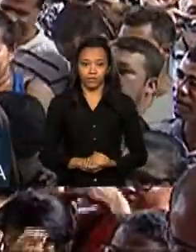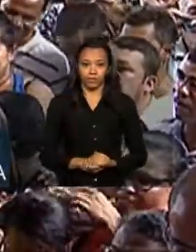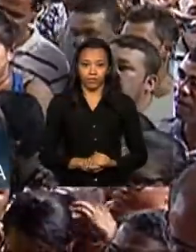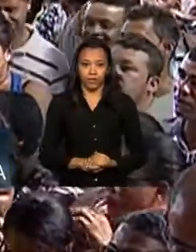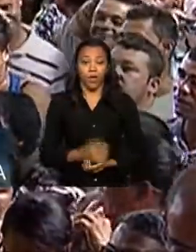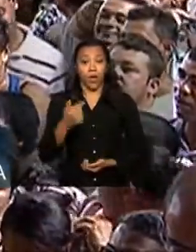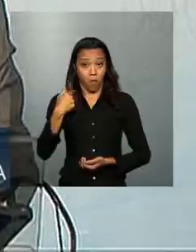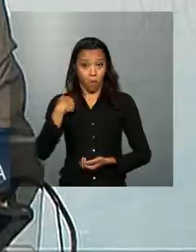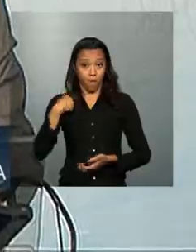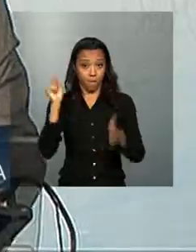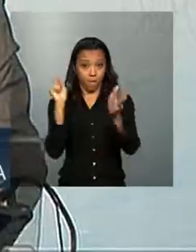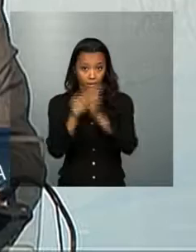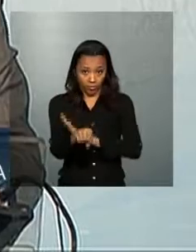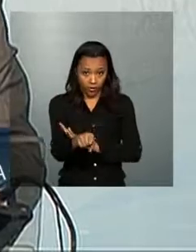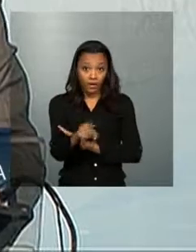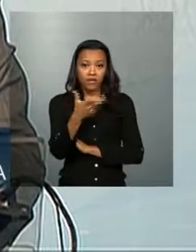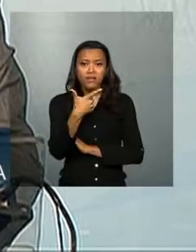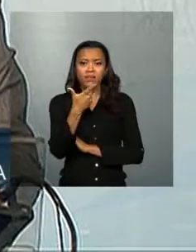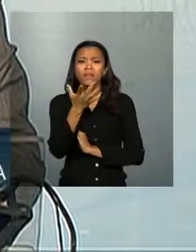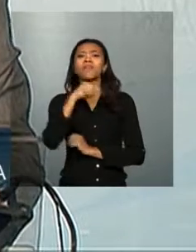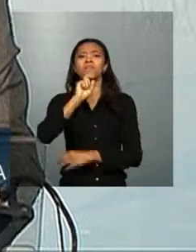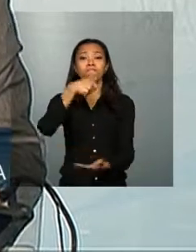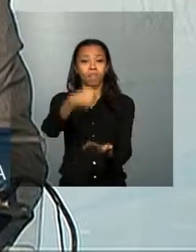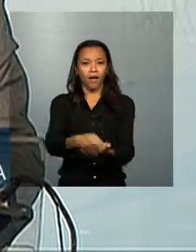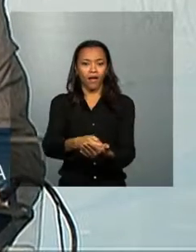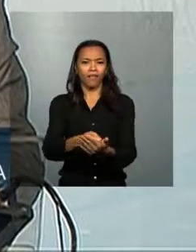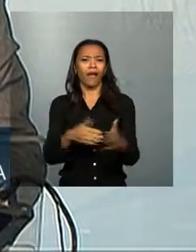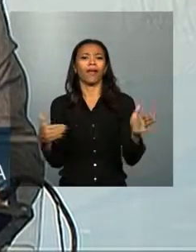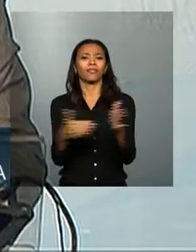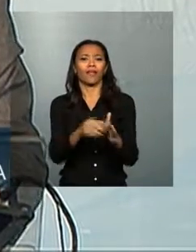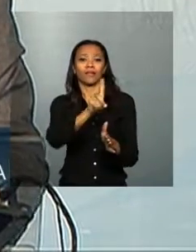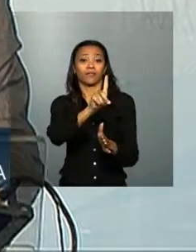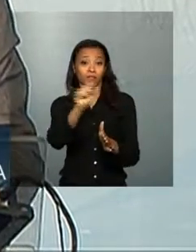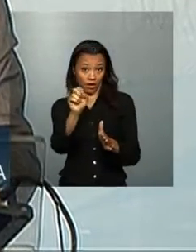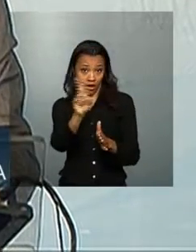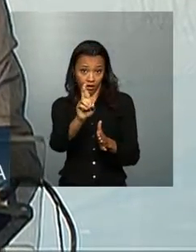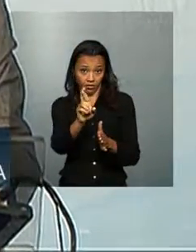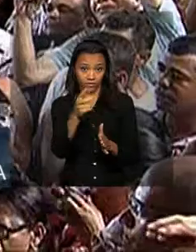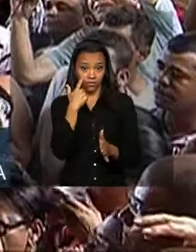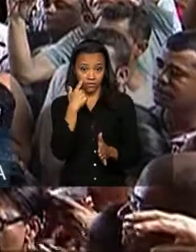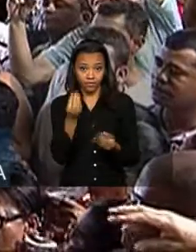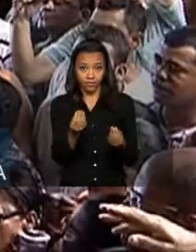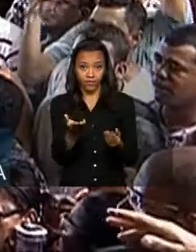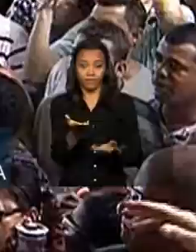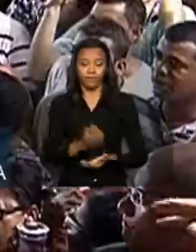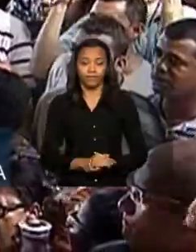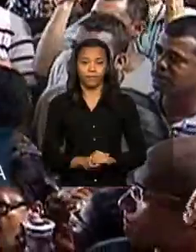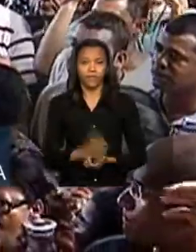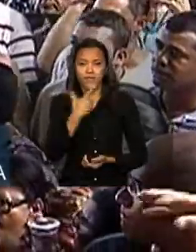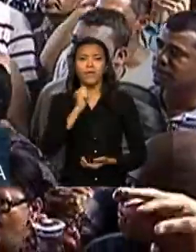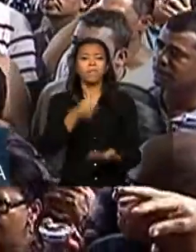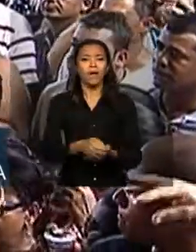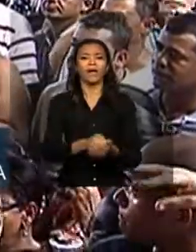Fazer uma pergunta a vocês. Quem pagava até 100 reais de aluguel? Levanta a mão. Até 100. Quem pagava